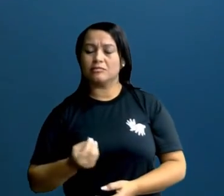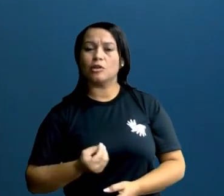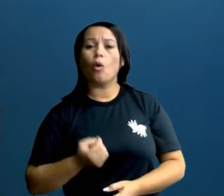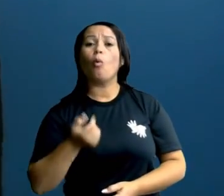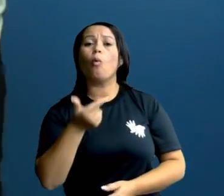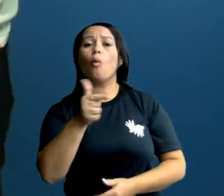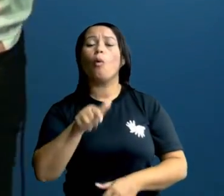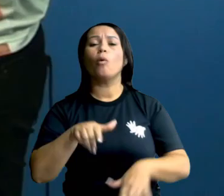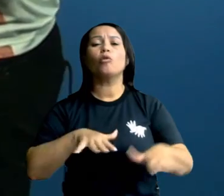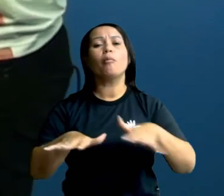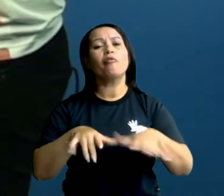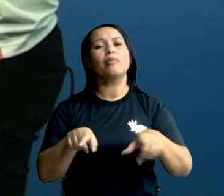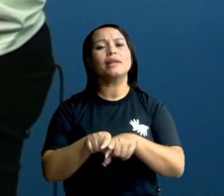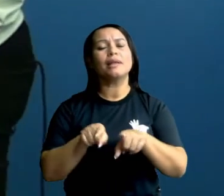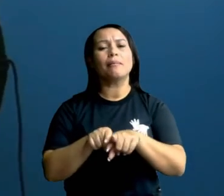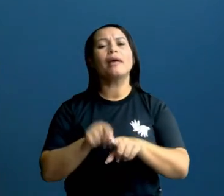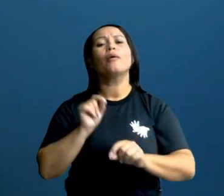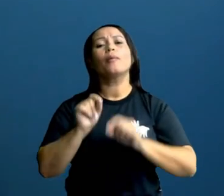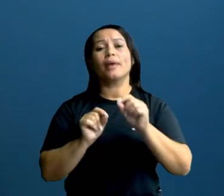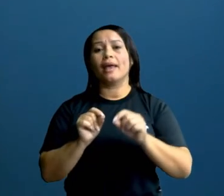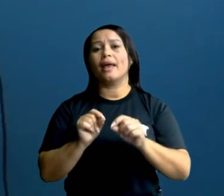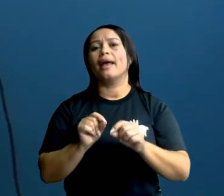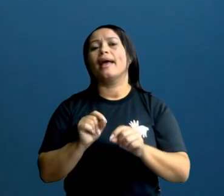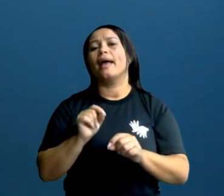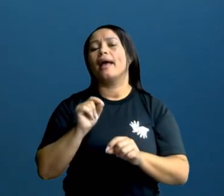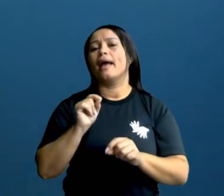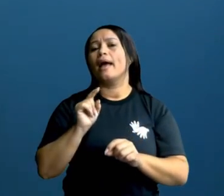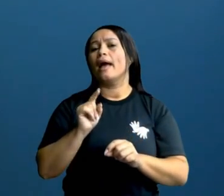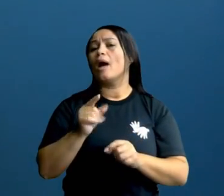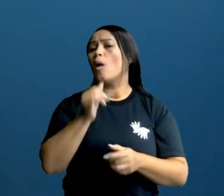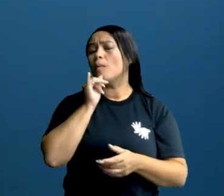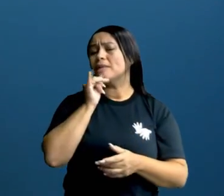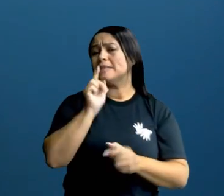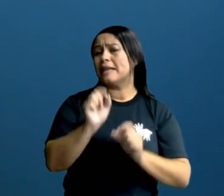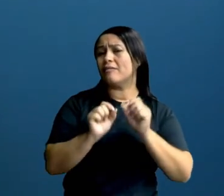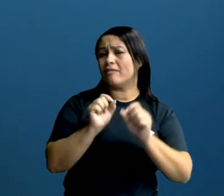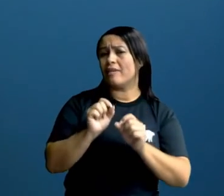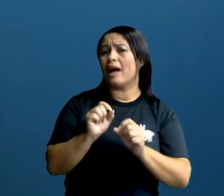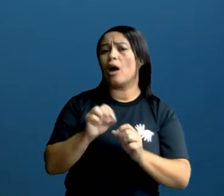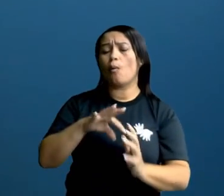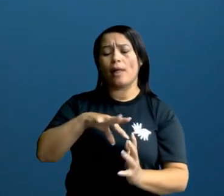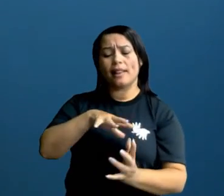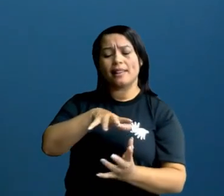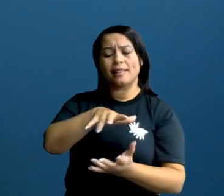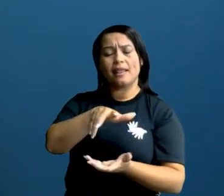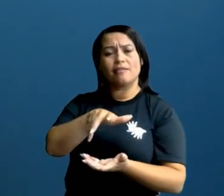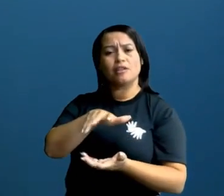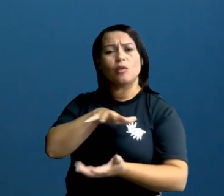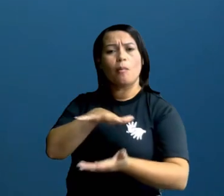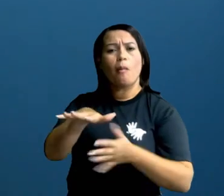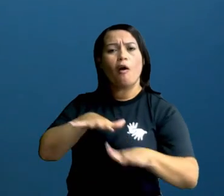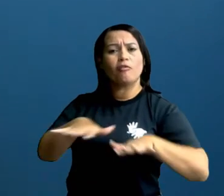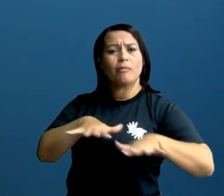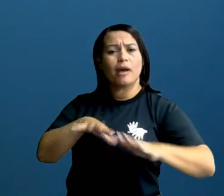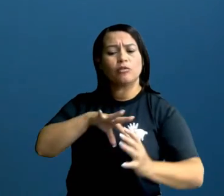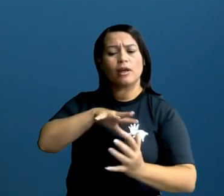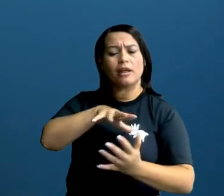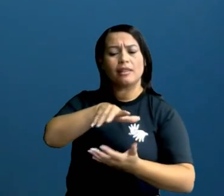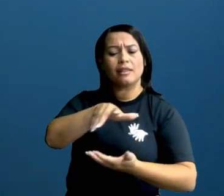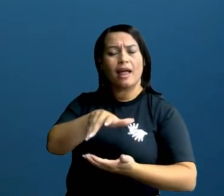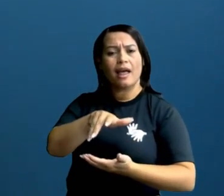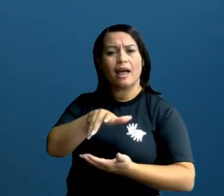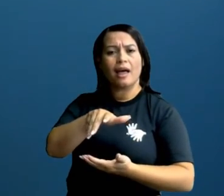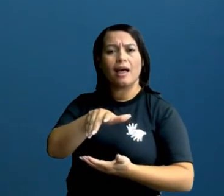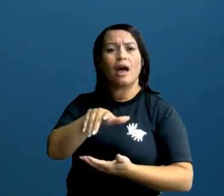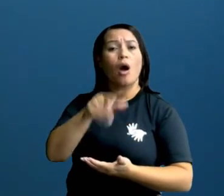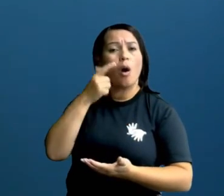está associado também à precessão, porém, é o seguinte: enquanto a Terra está fazendo esse movimento aqui, precessão, esse movimento